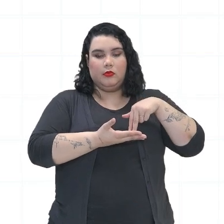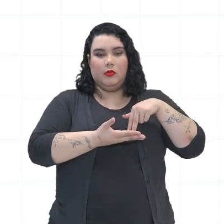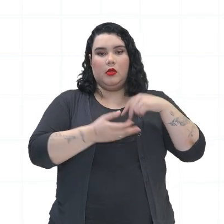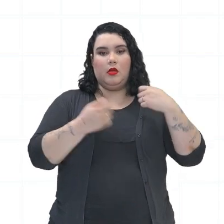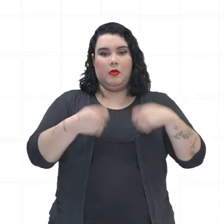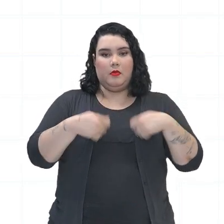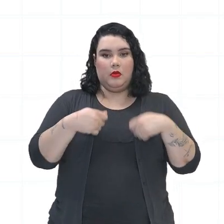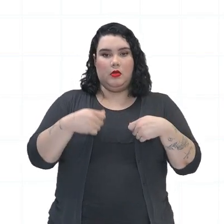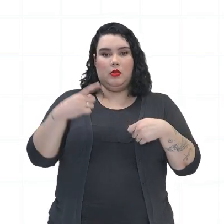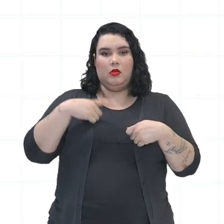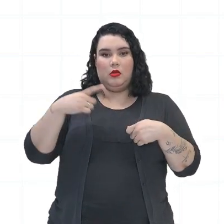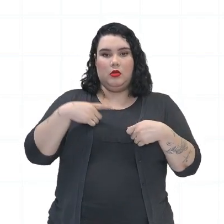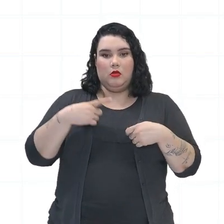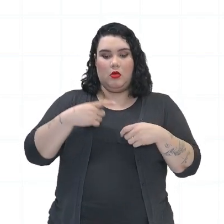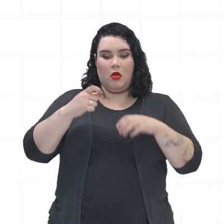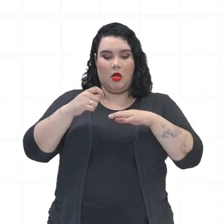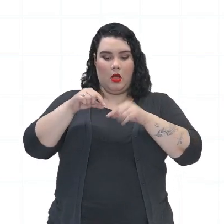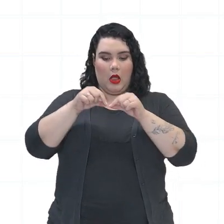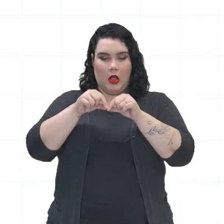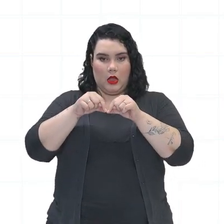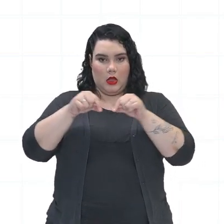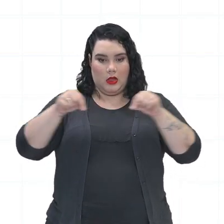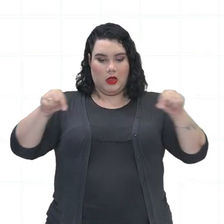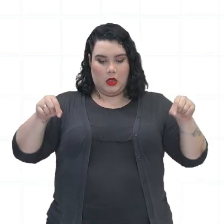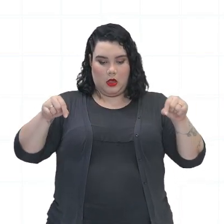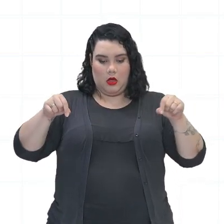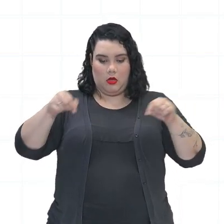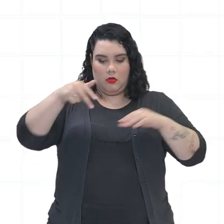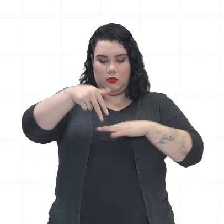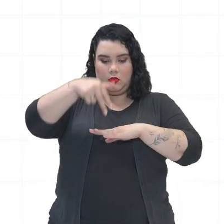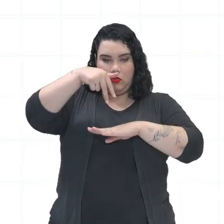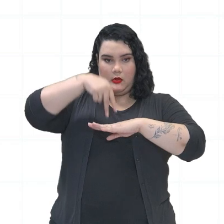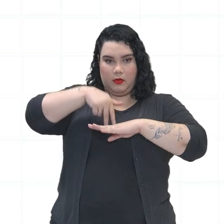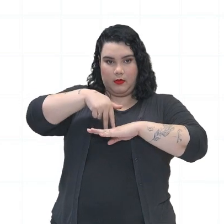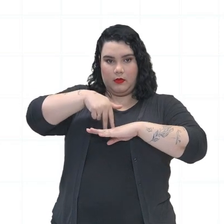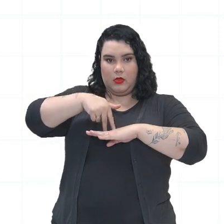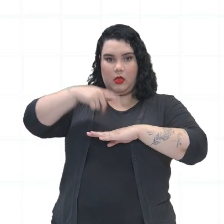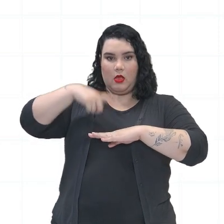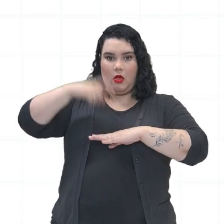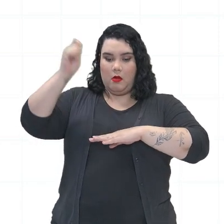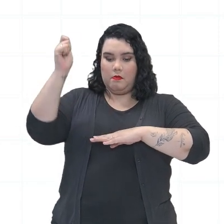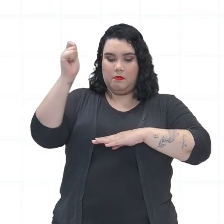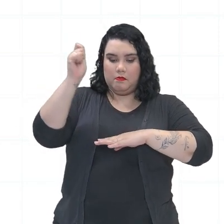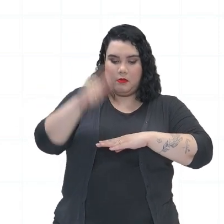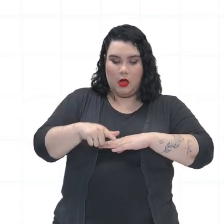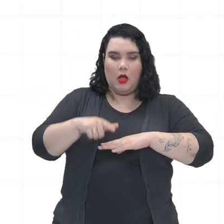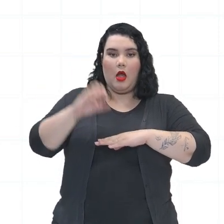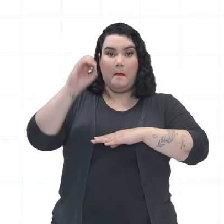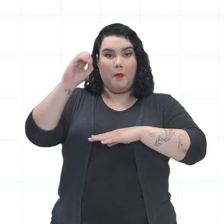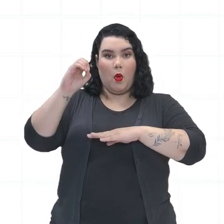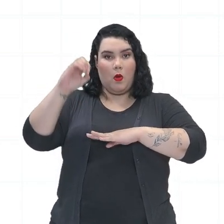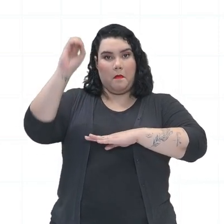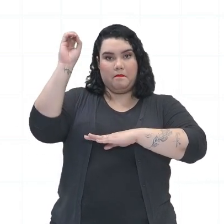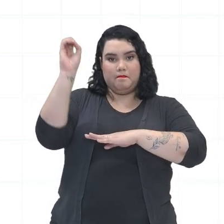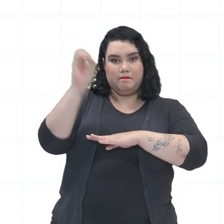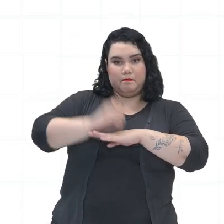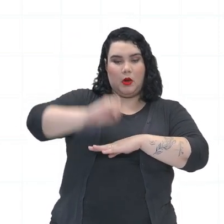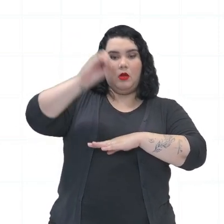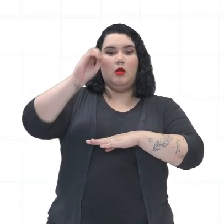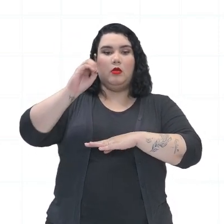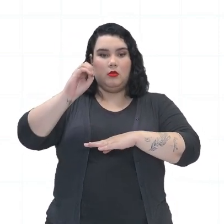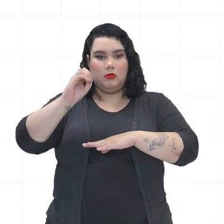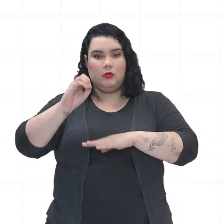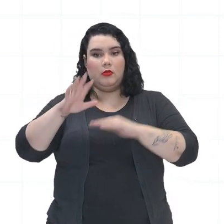deve deixar a bola quicar uma vez atrás da linha de saque antes de sacar. E a bola deve